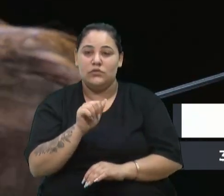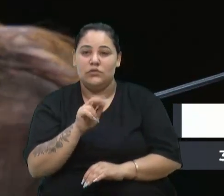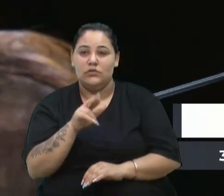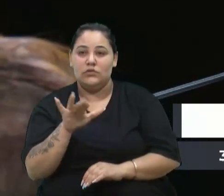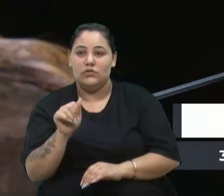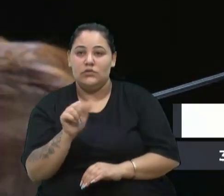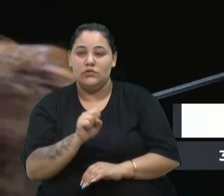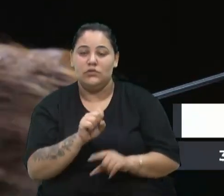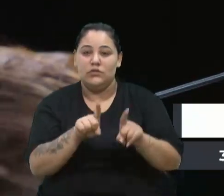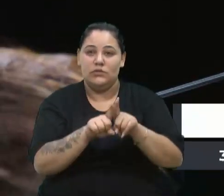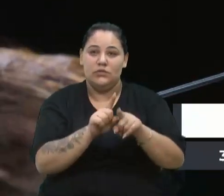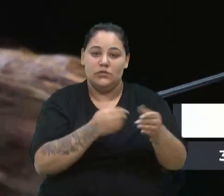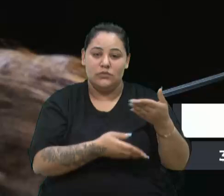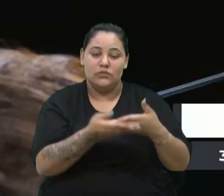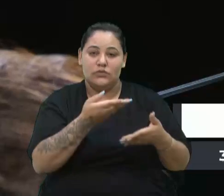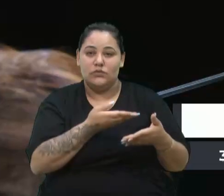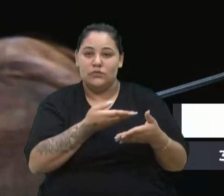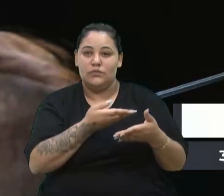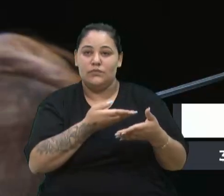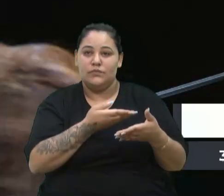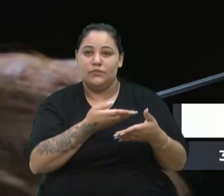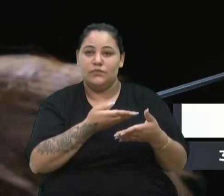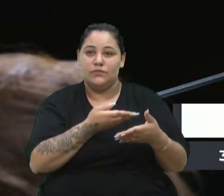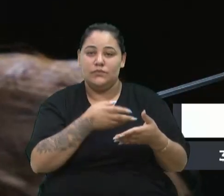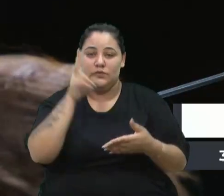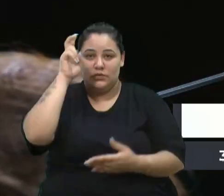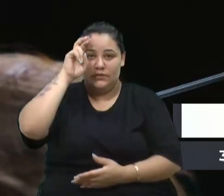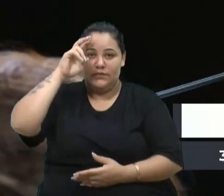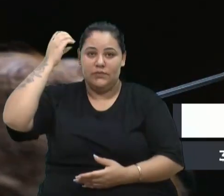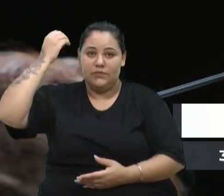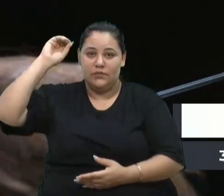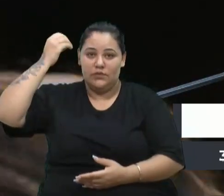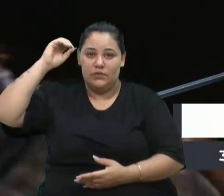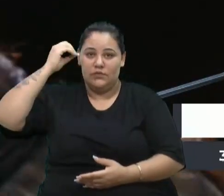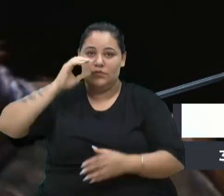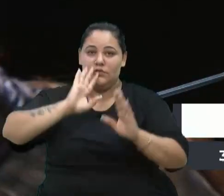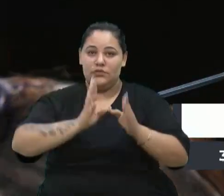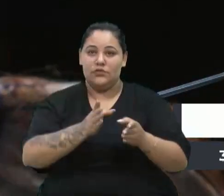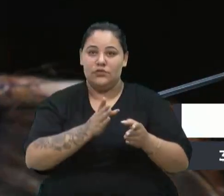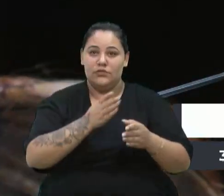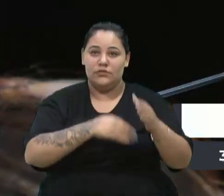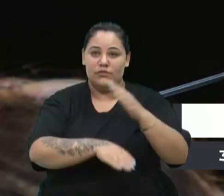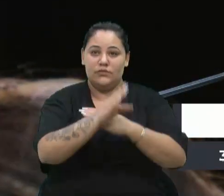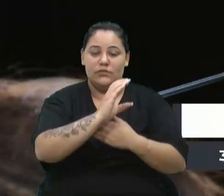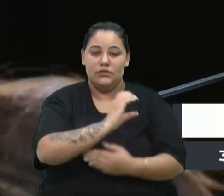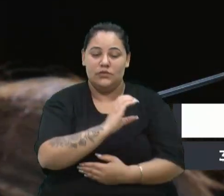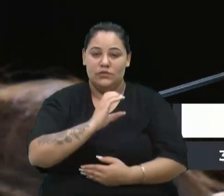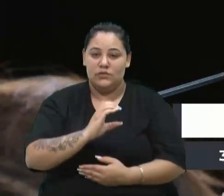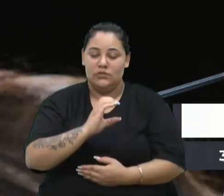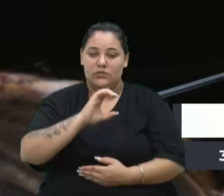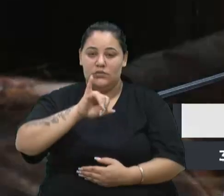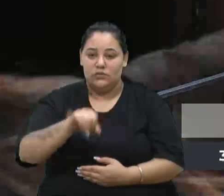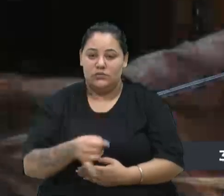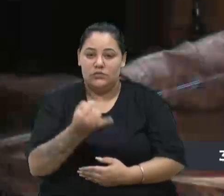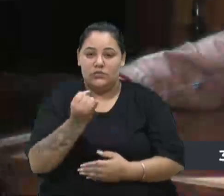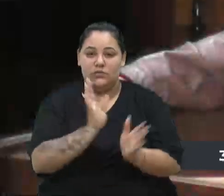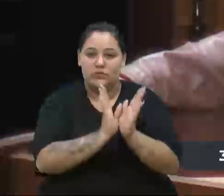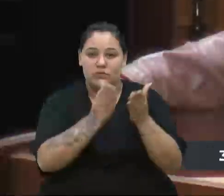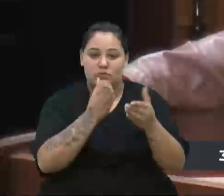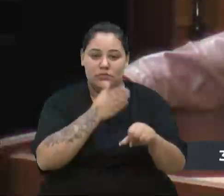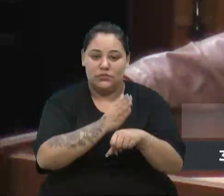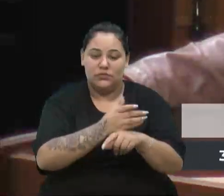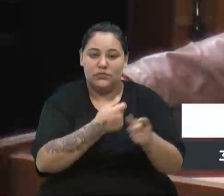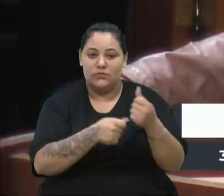na quinta-feira, quando estivemos em Porto Alegre, já passou pela CCJ, estando na Comissão da